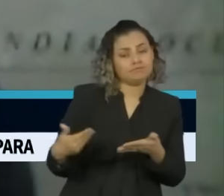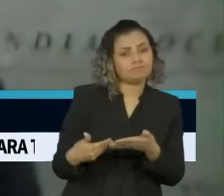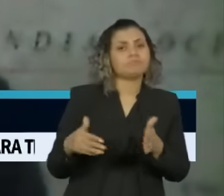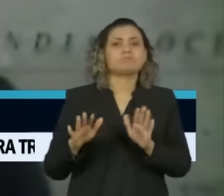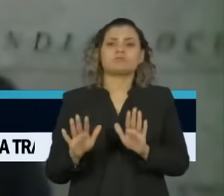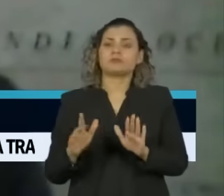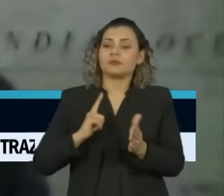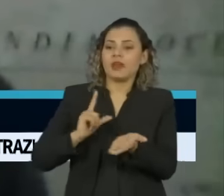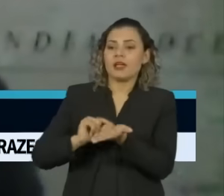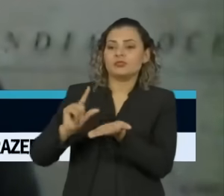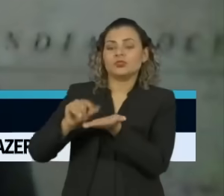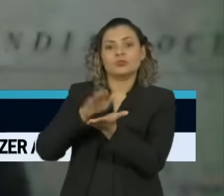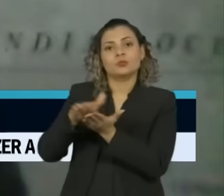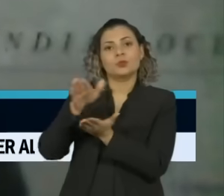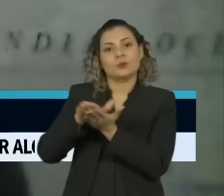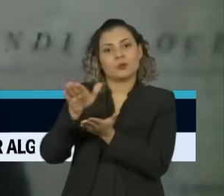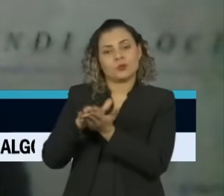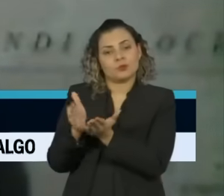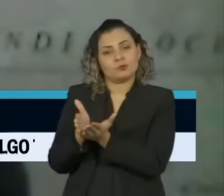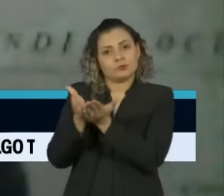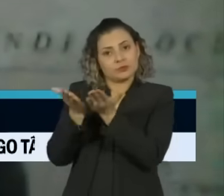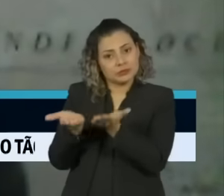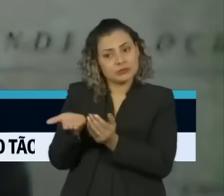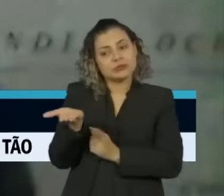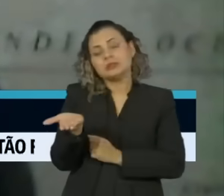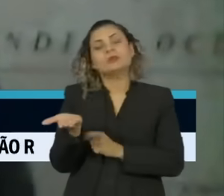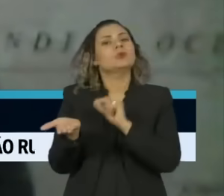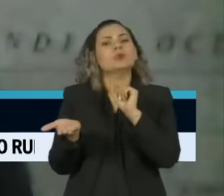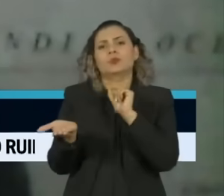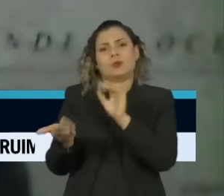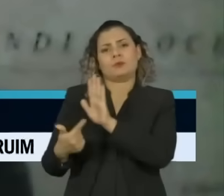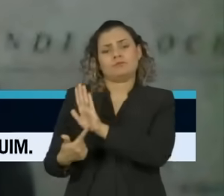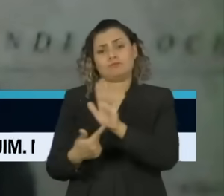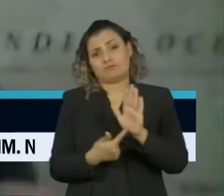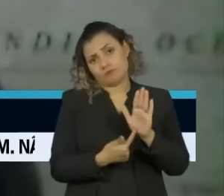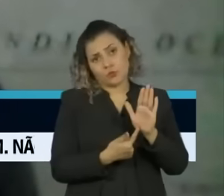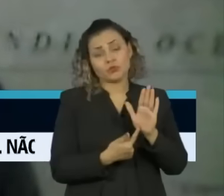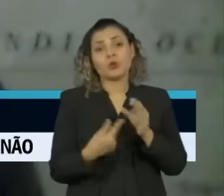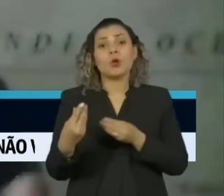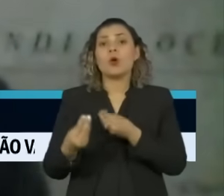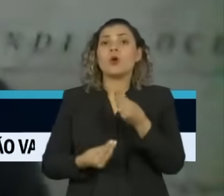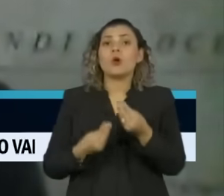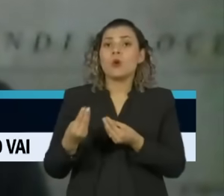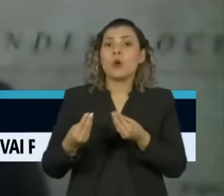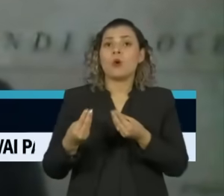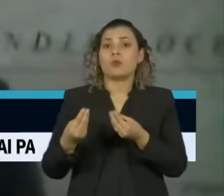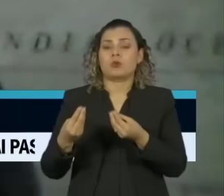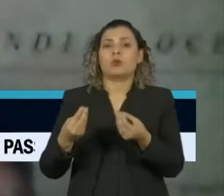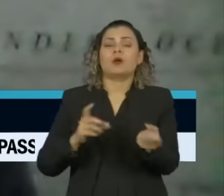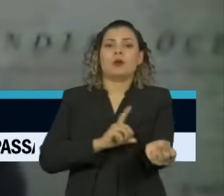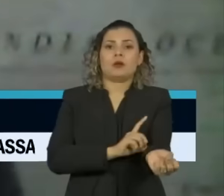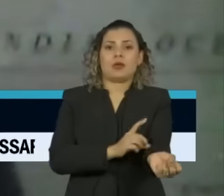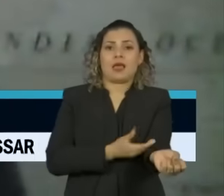gente publicou um artigo na Força Tarefa que mostra como os altos níveis de glicose podem levar